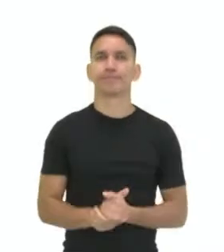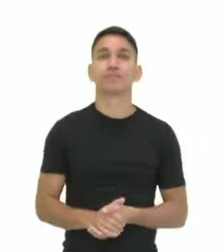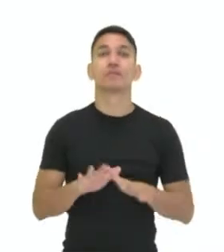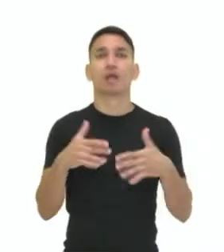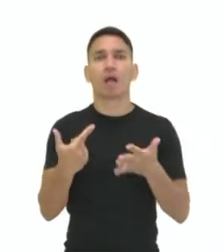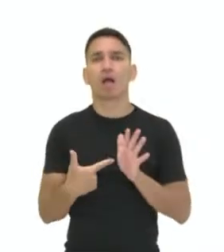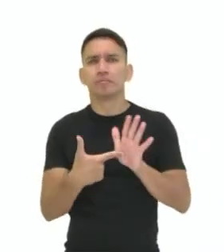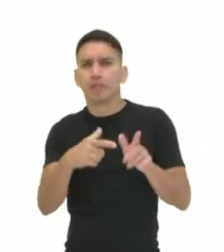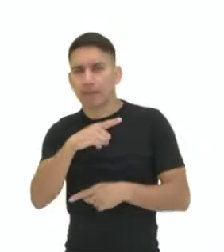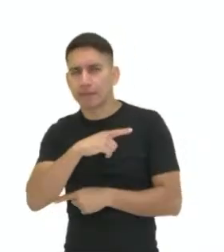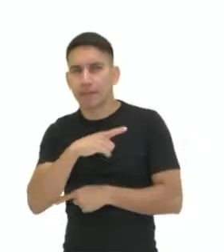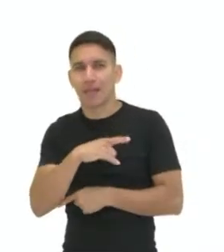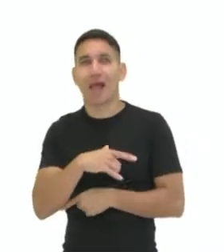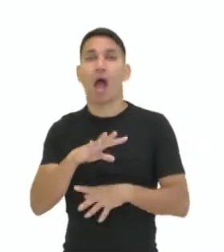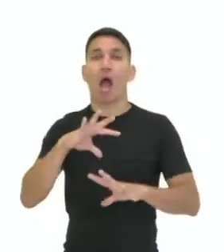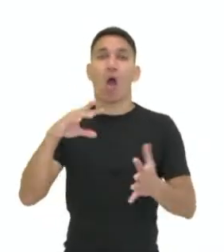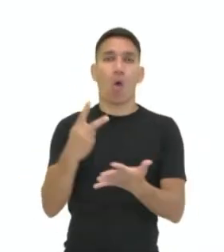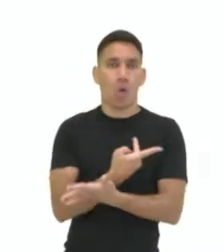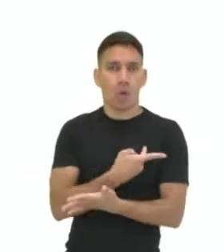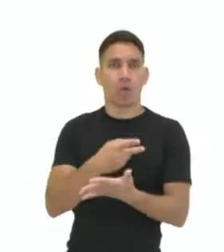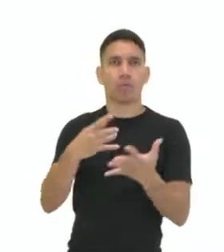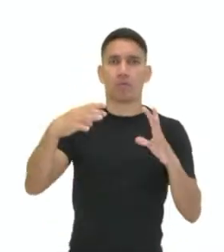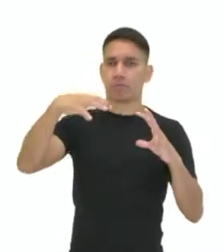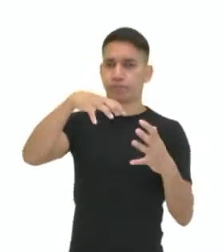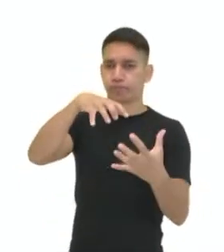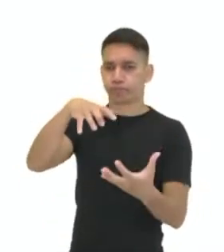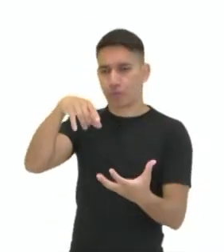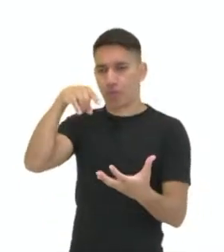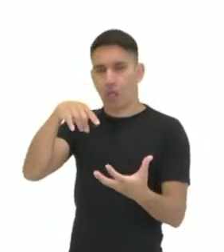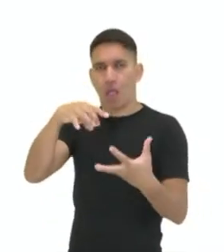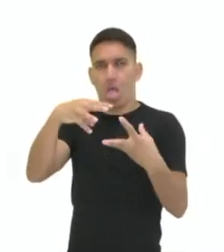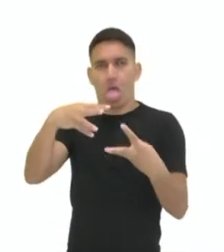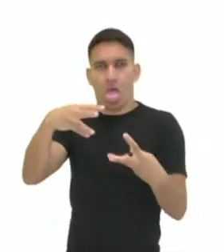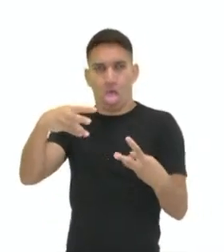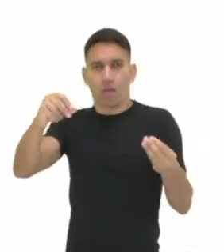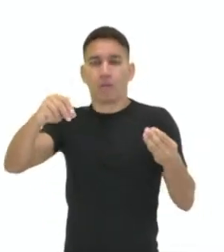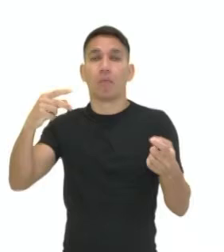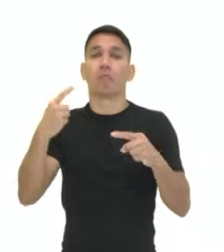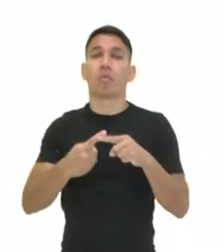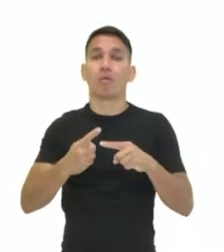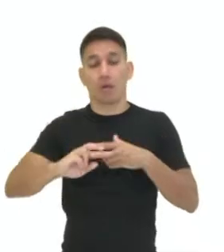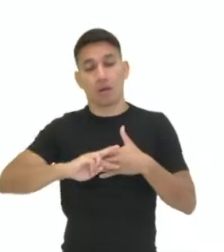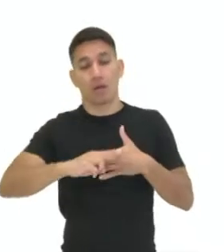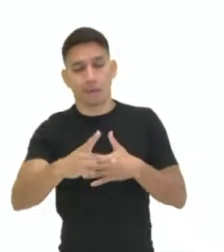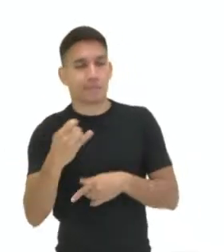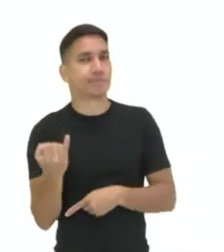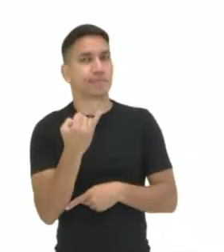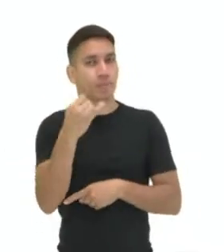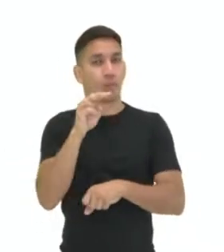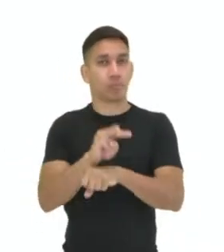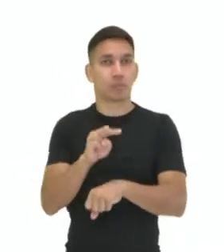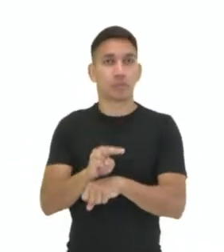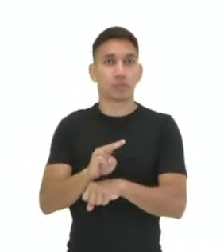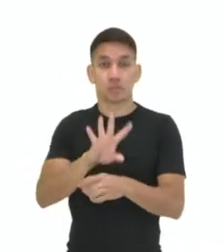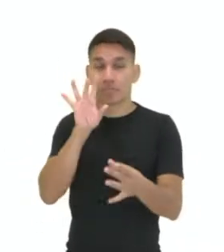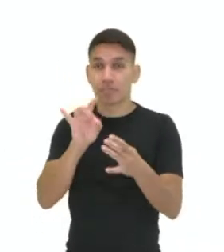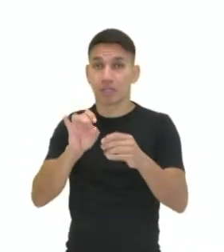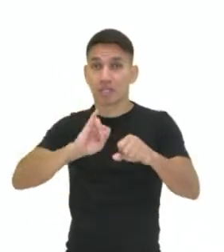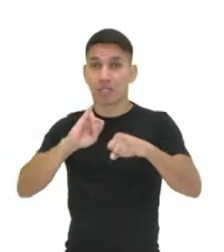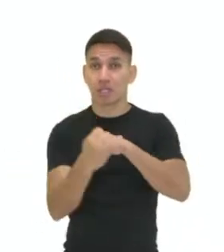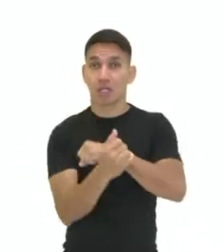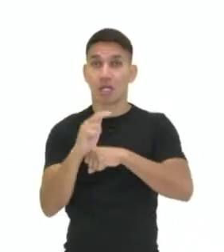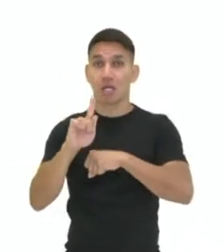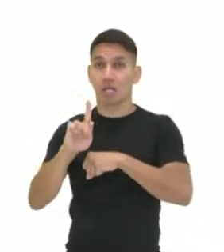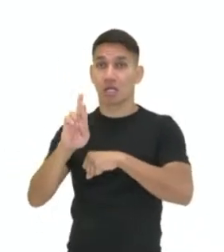do aquecimento global mais uma vez envolvido, causando um impacto aí também importante, né? Especialmente na Groenlândia, a água naquela região